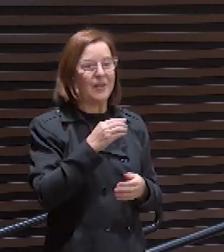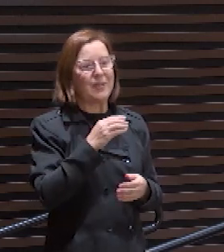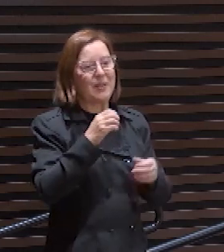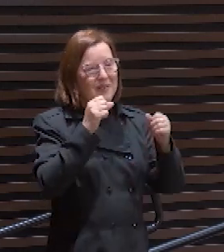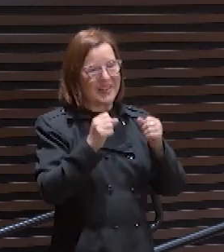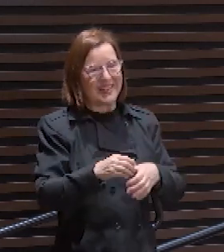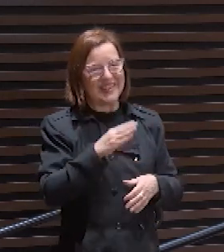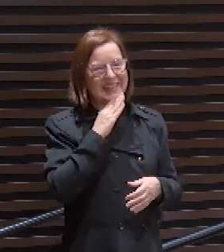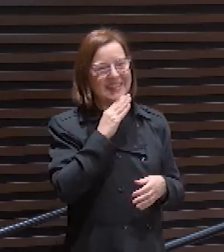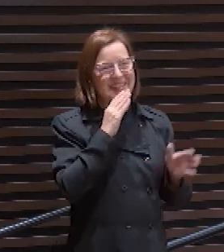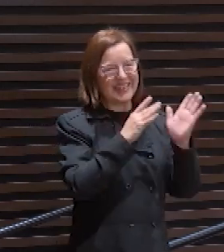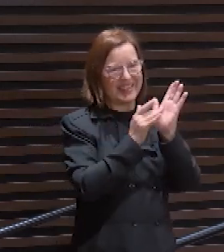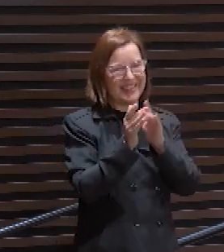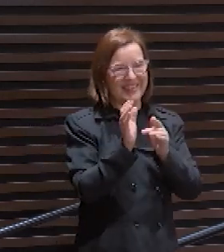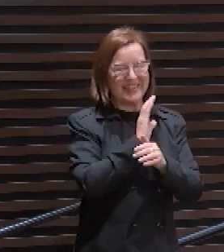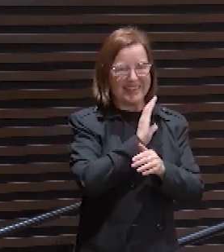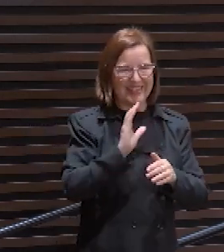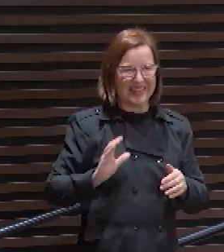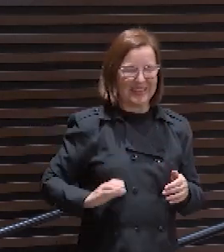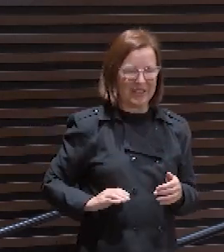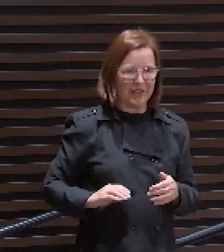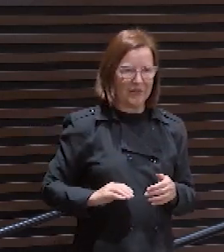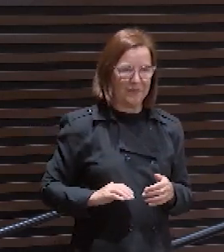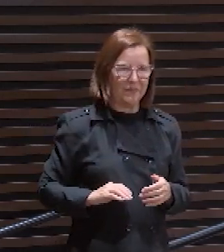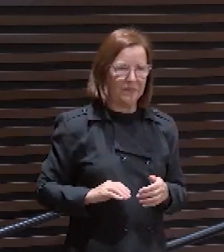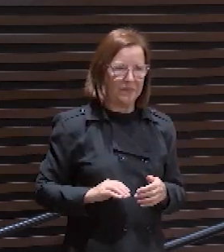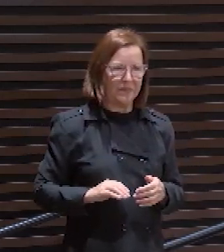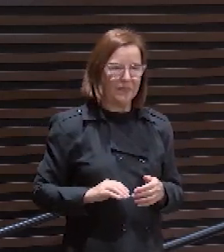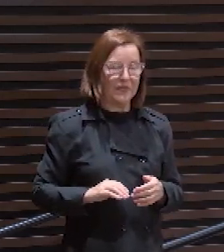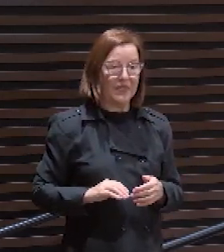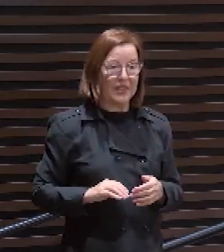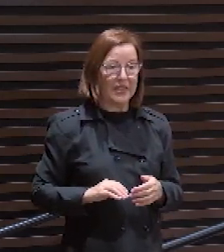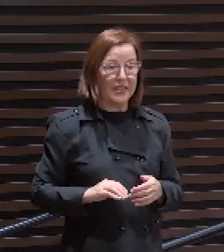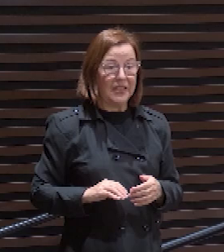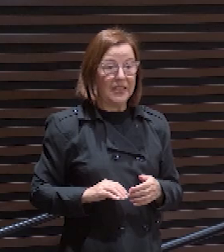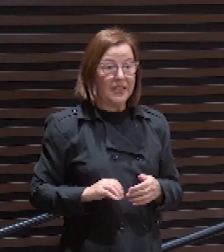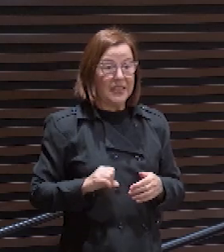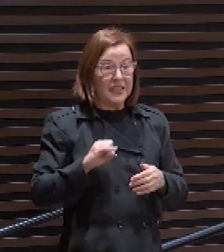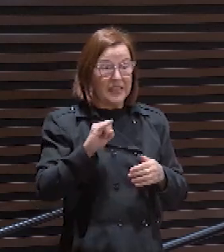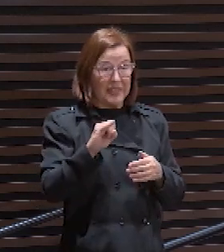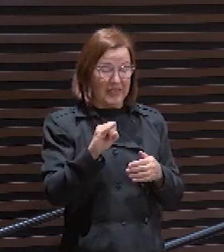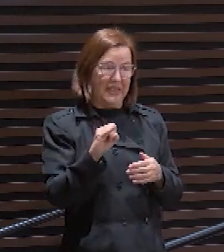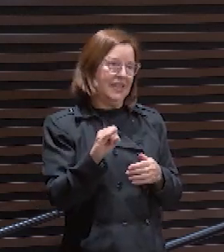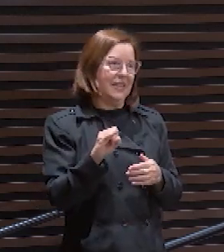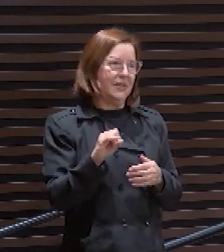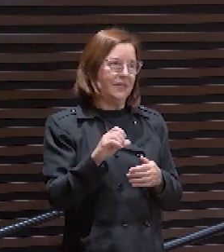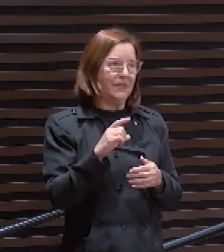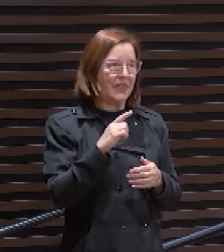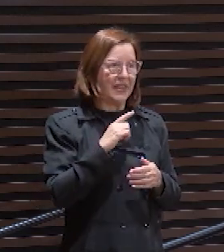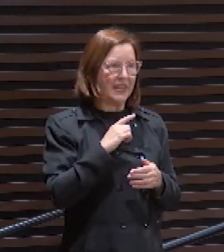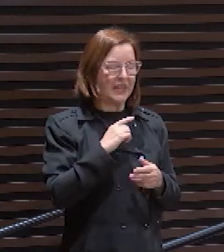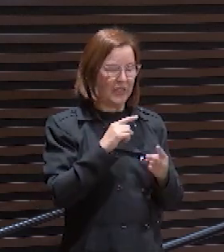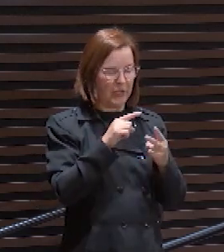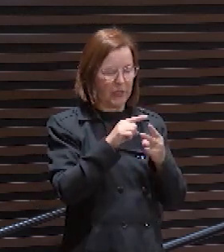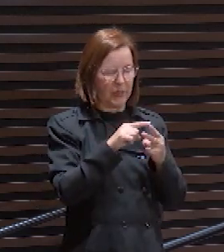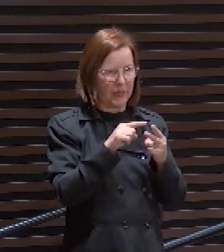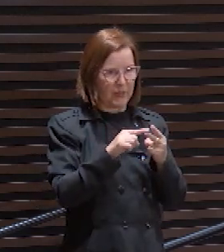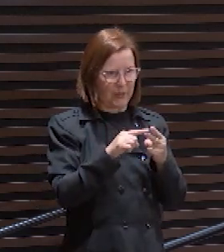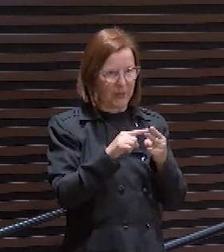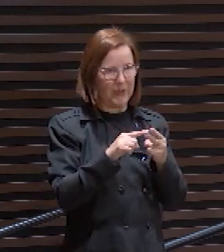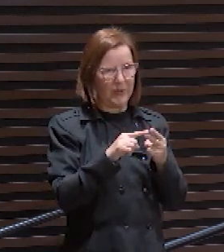Cristo. Porque, de acordo com as próprias palavras dele, onde 2 ou mais se fazem presentes no nome dele, lá ele